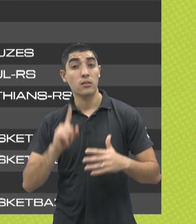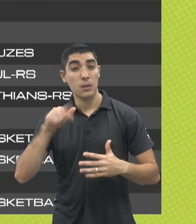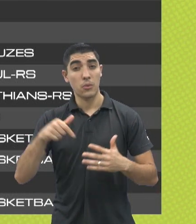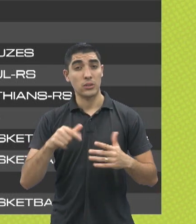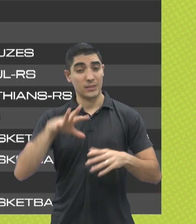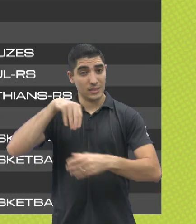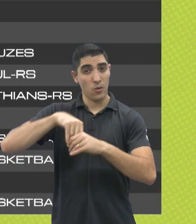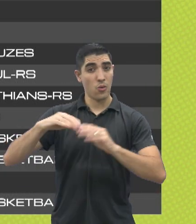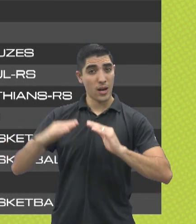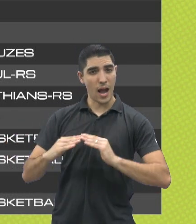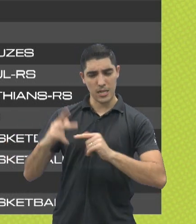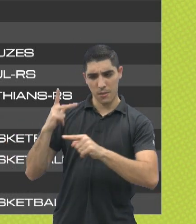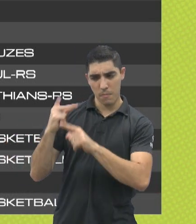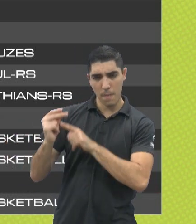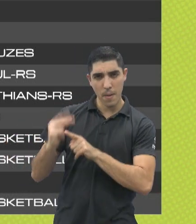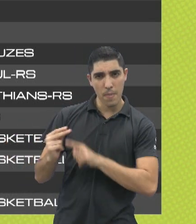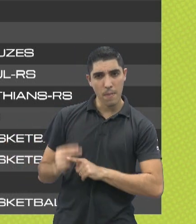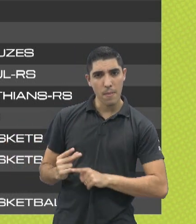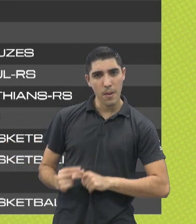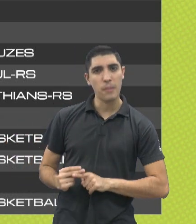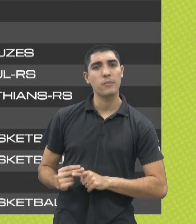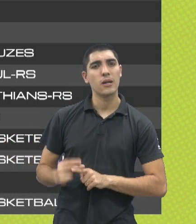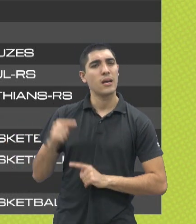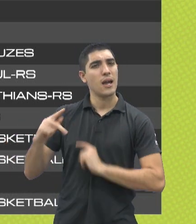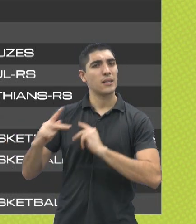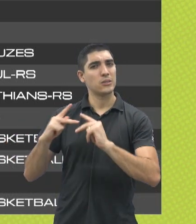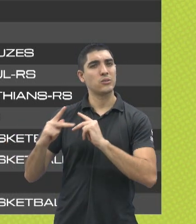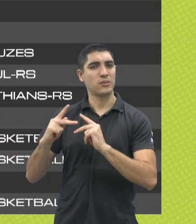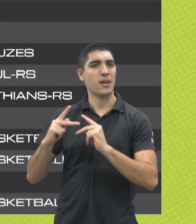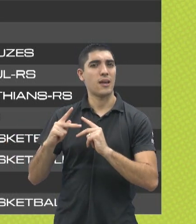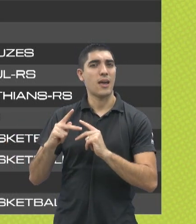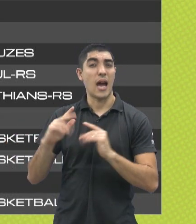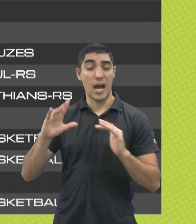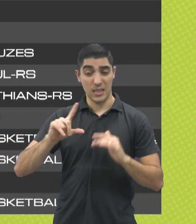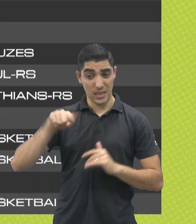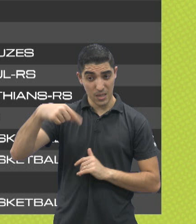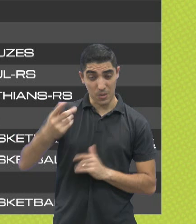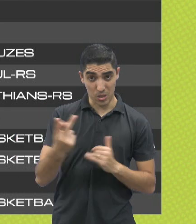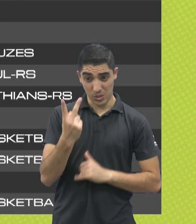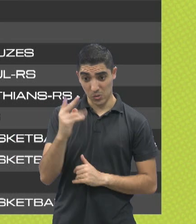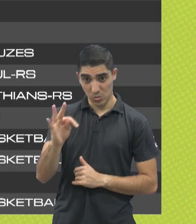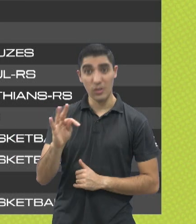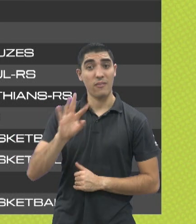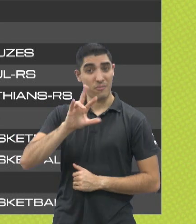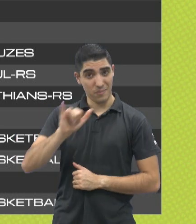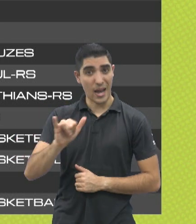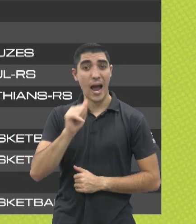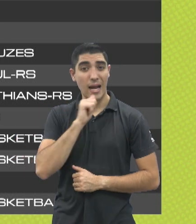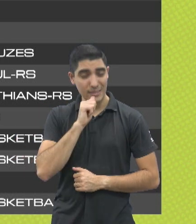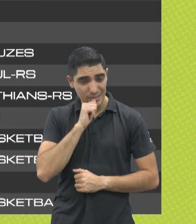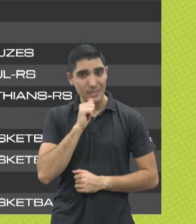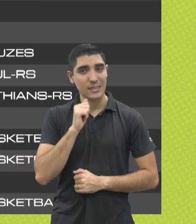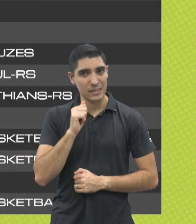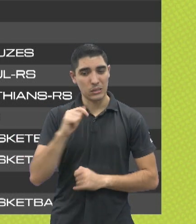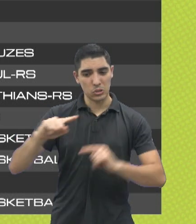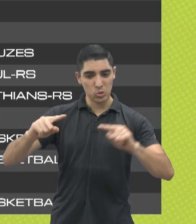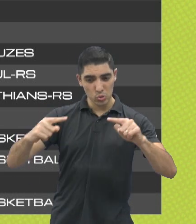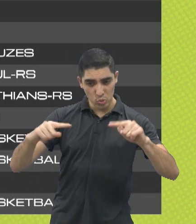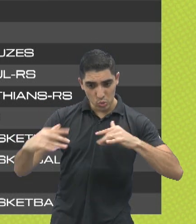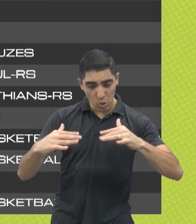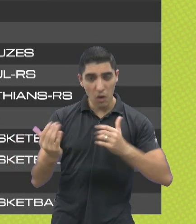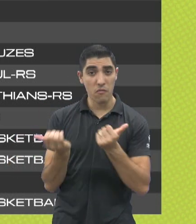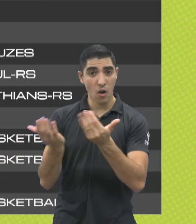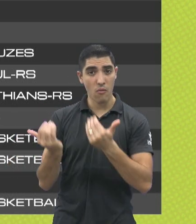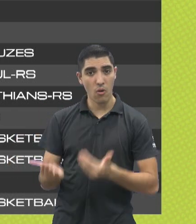casa, depois sai também, vai ter todos esses jogos de volta agora no segundo turno, aí o São José ali, ó, no dia 19, enfrentou o